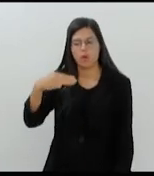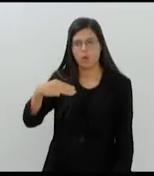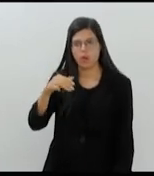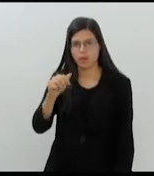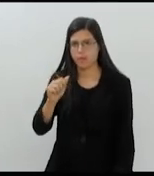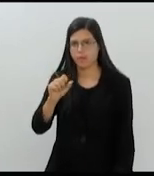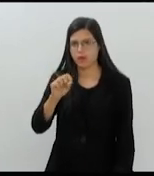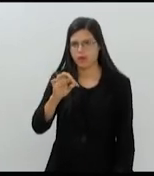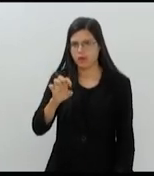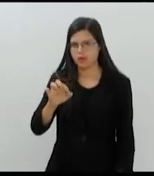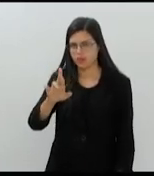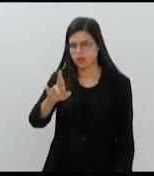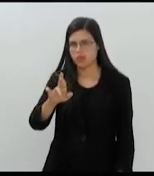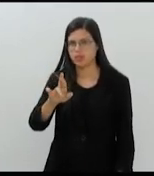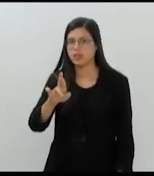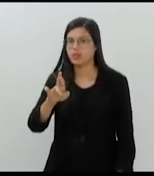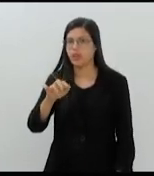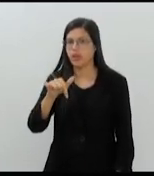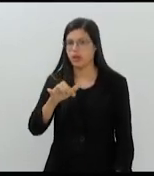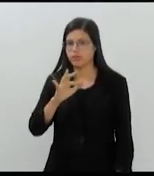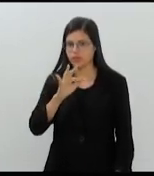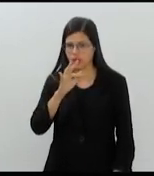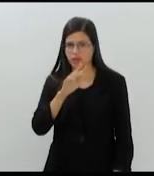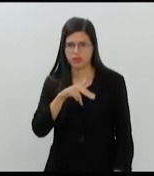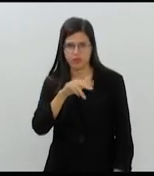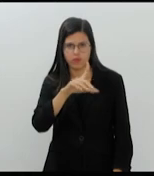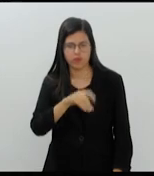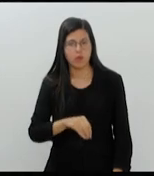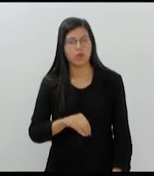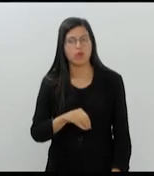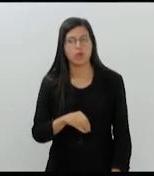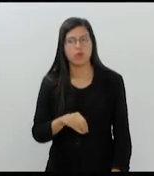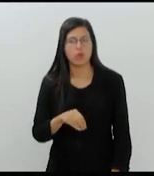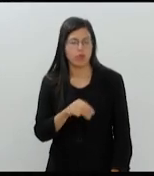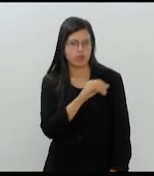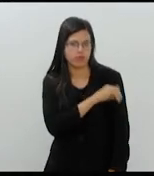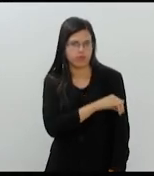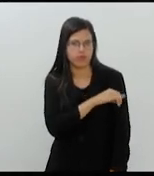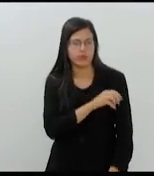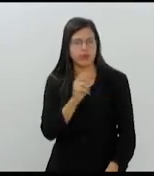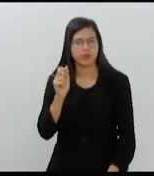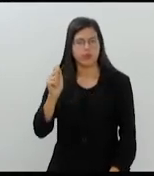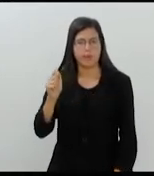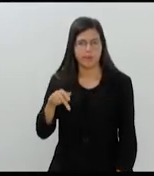onde o Fundo Único do Rio Previdência teria contratado